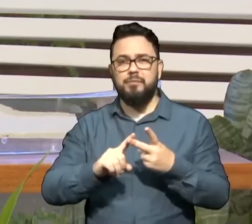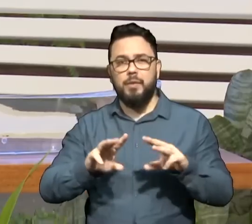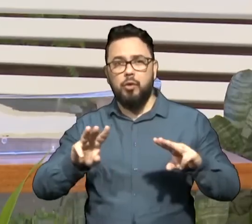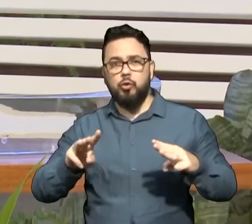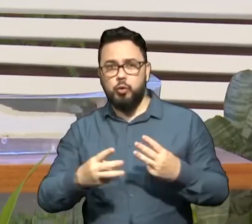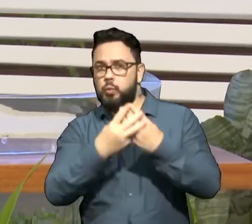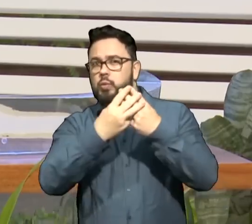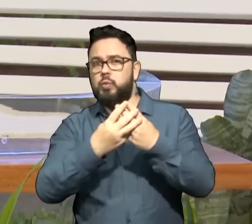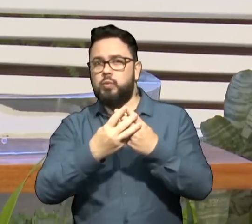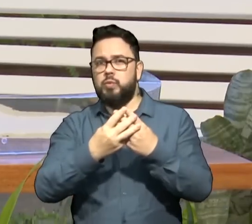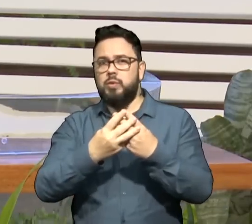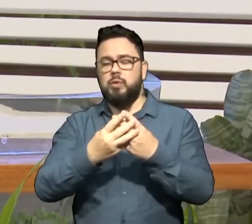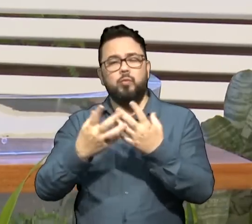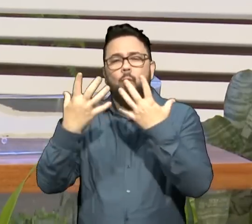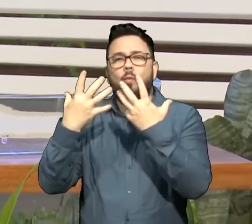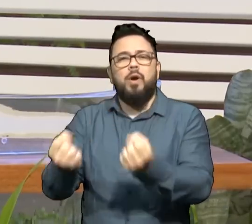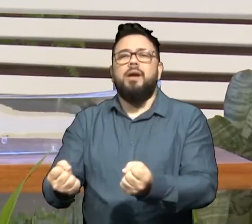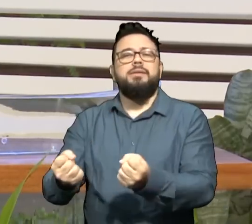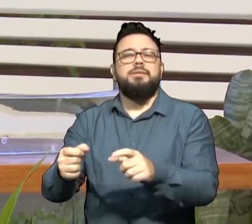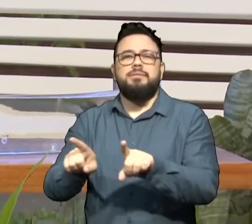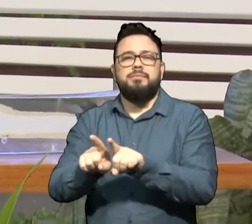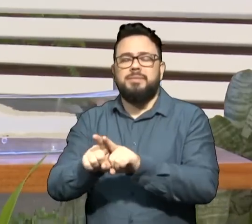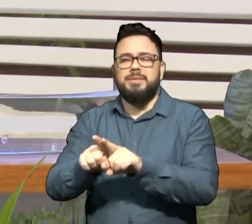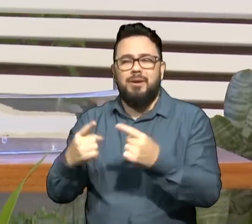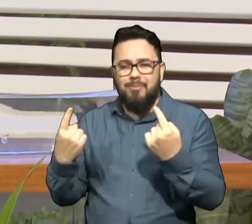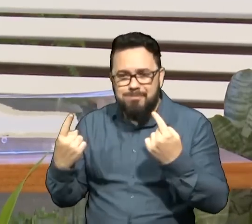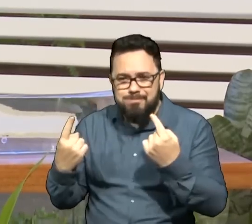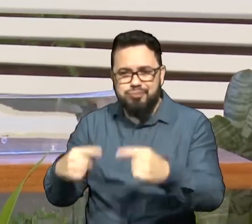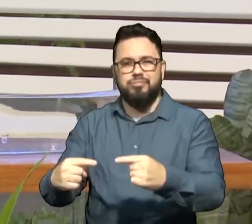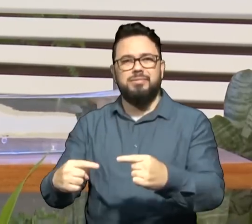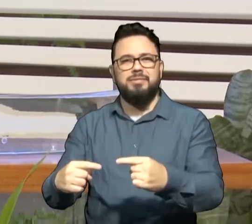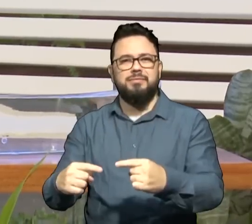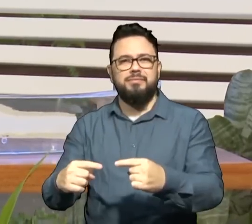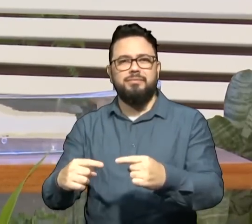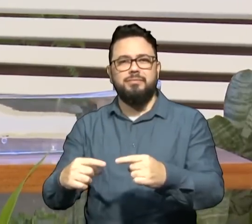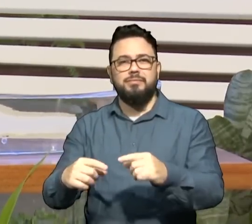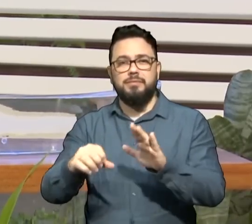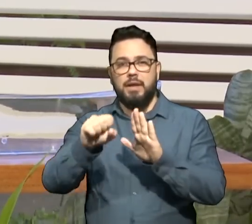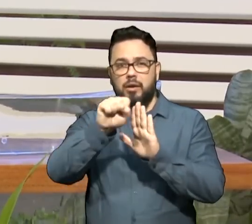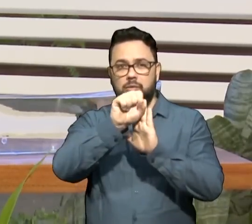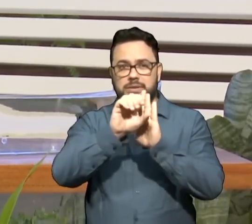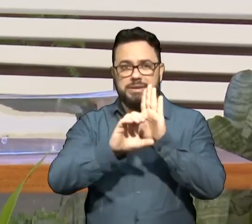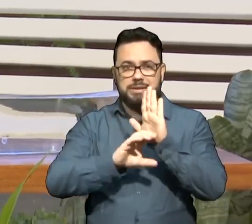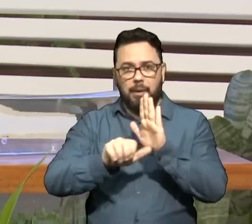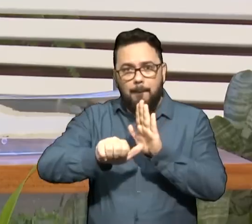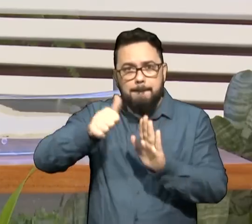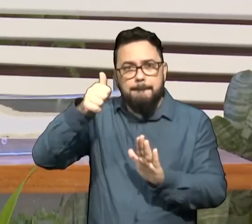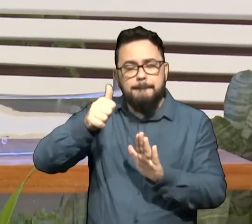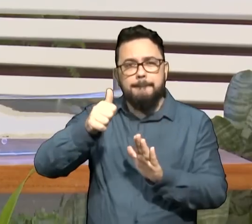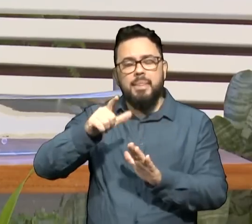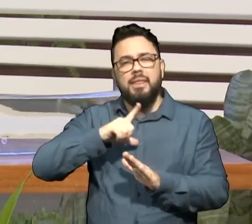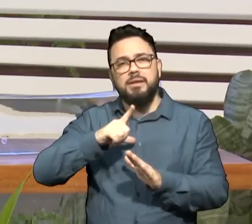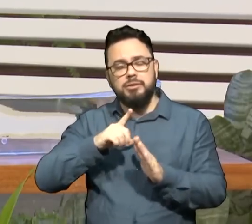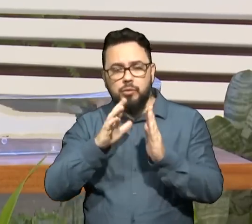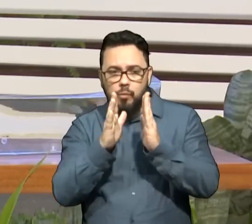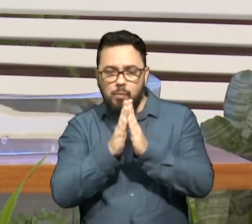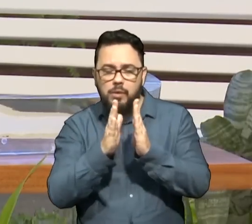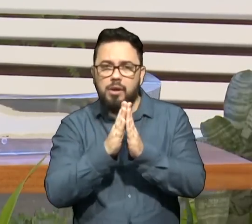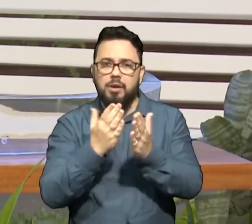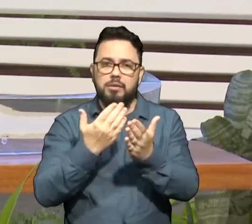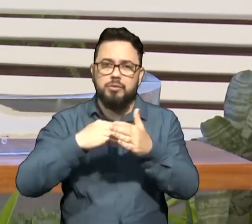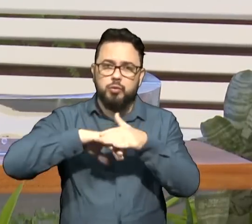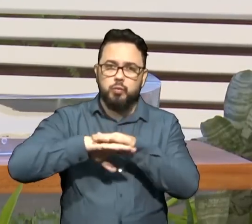tornou mais forte nessa época você tinha no final do primeiro século uma oração que os judeus faziam abat